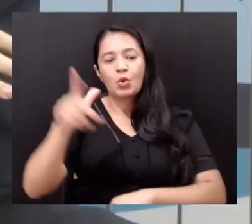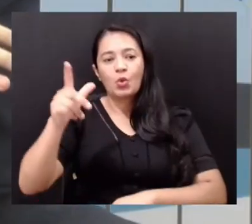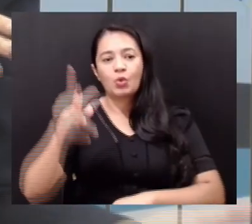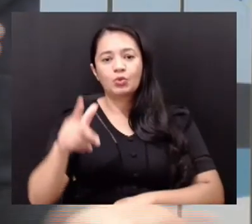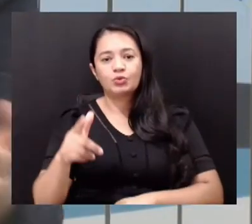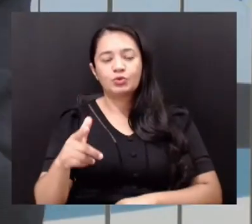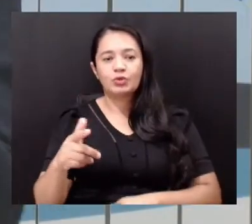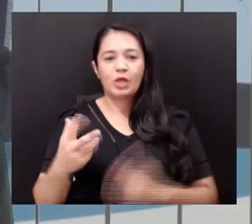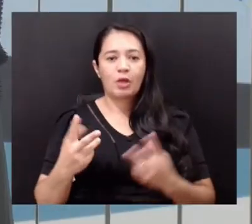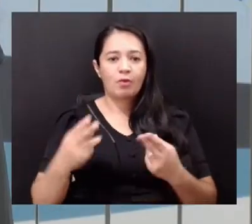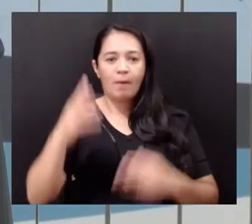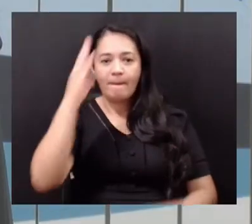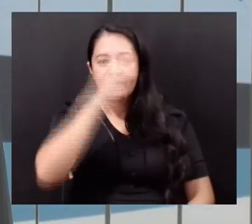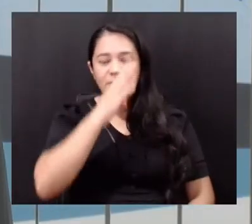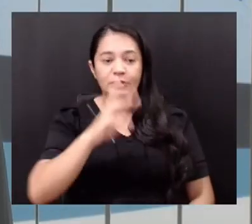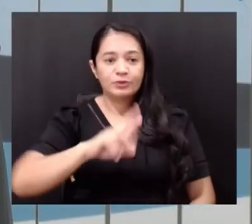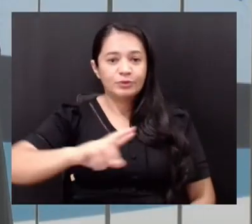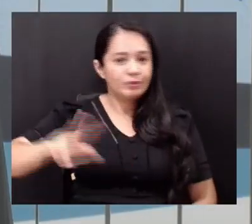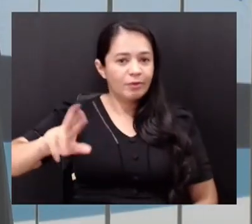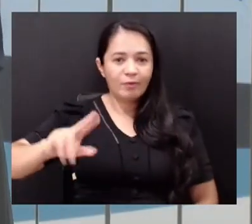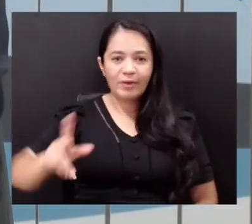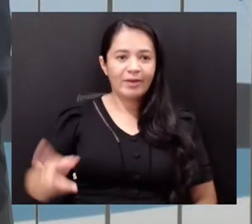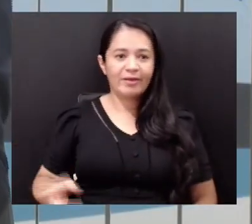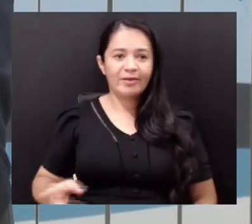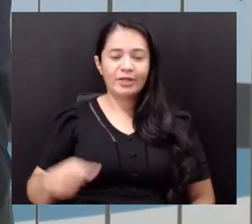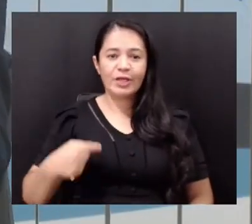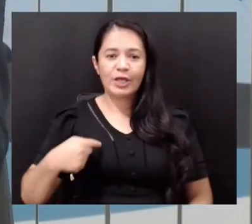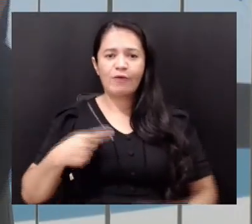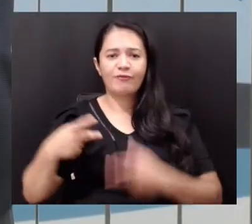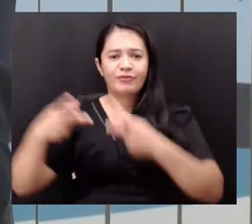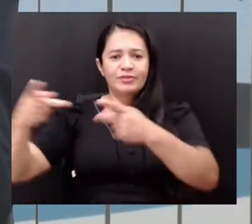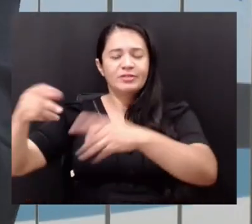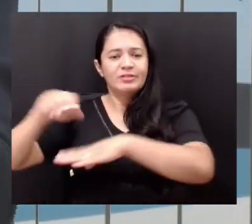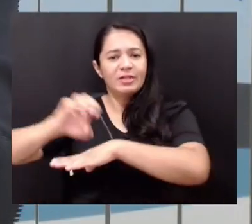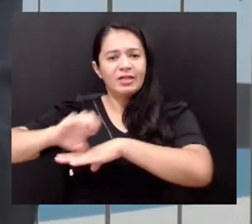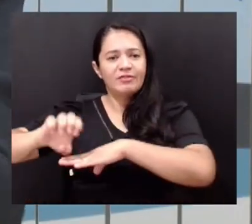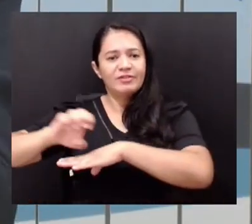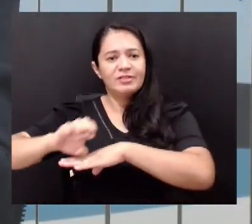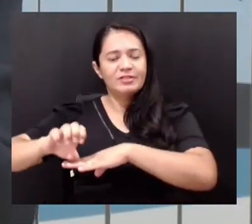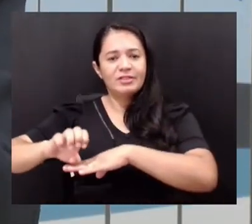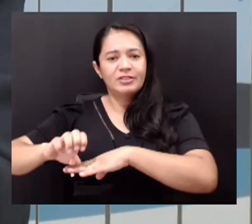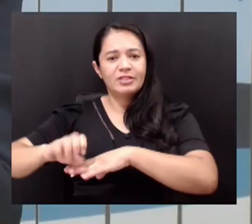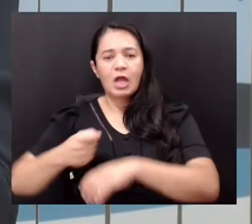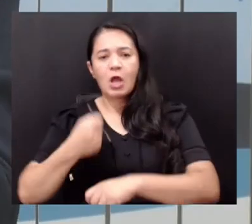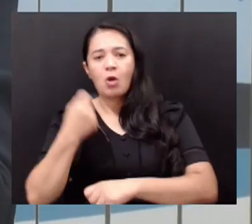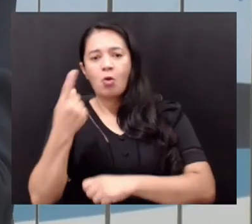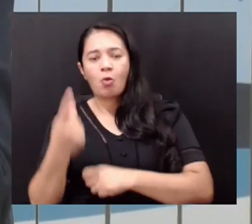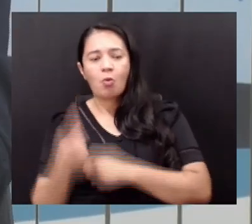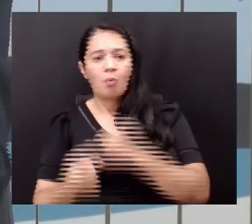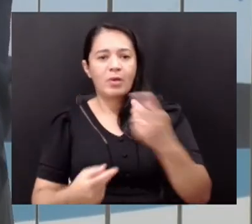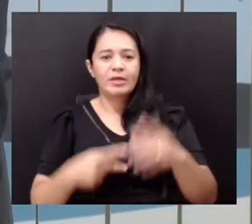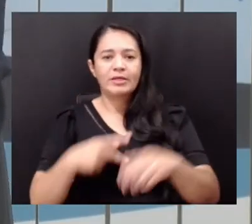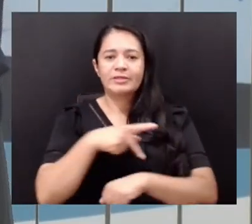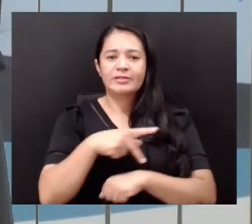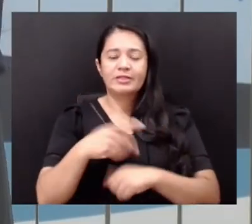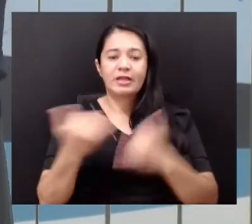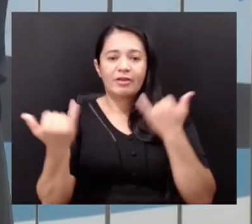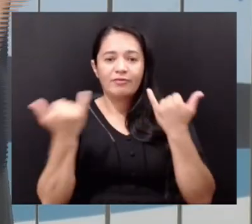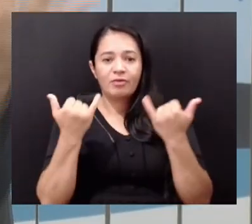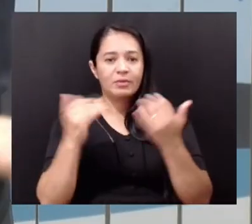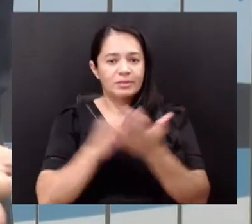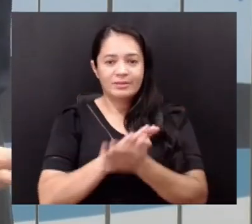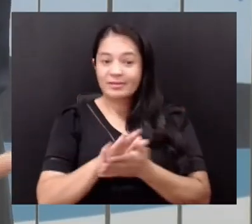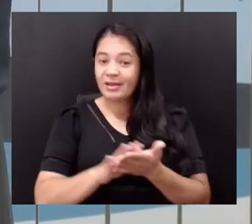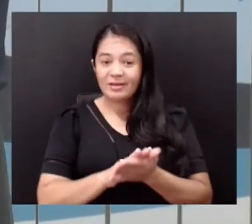visitar algum deles e fazer estágio, né? Você vê alguns países que não passam essas informações. O Brasil, a gente